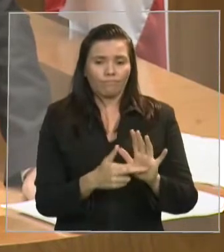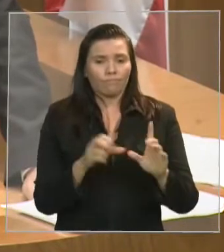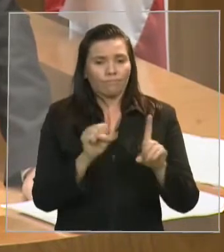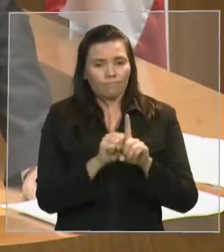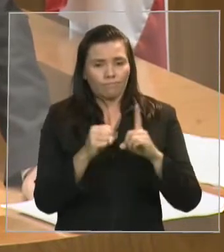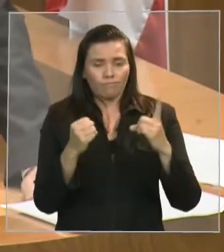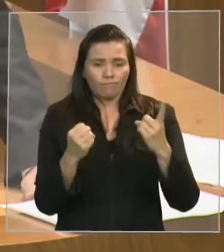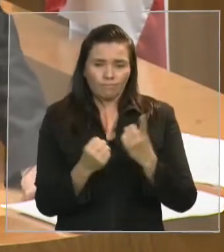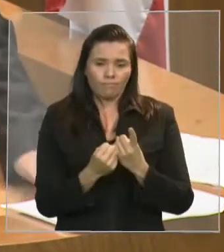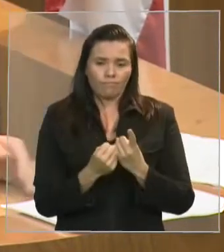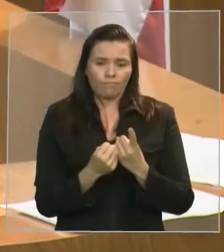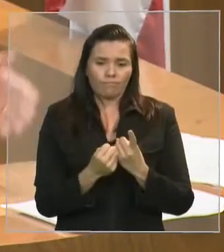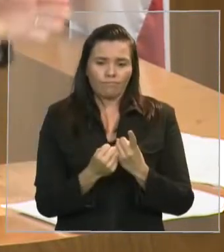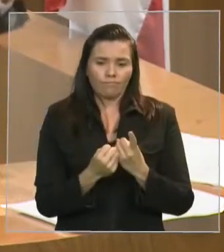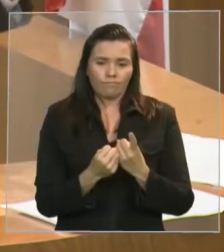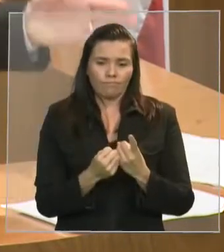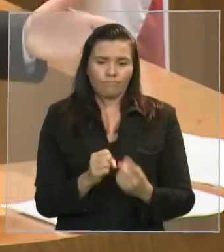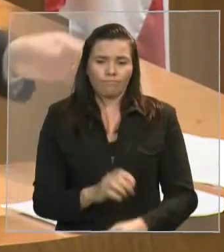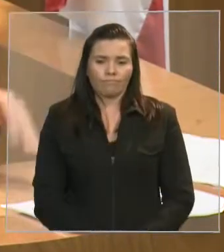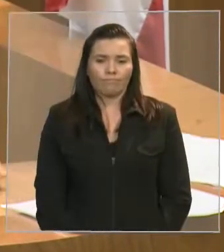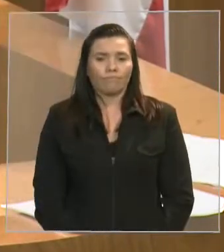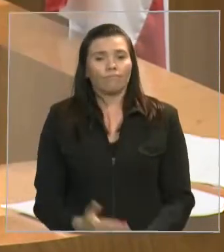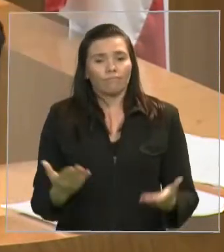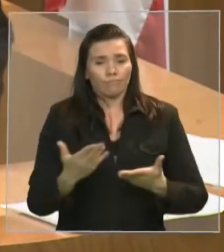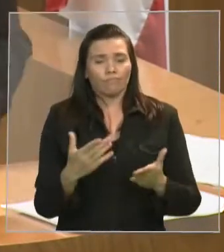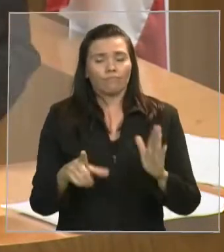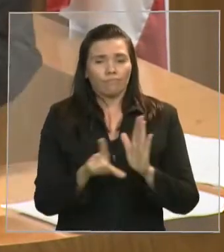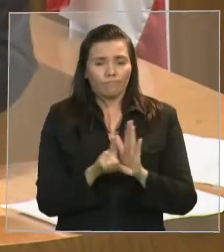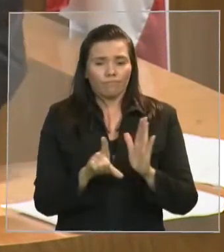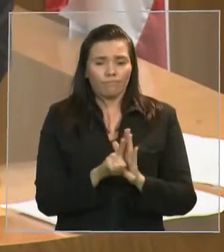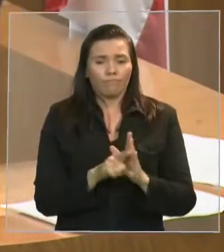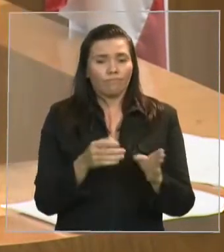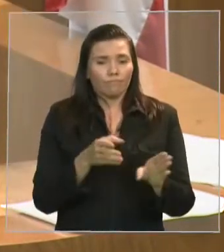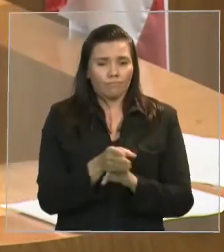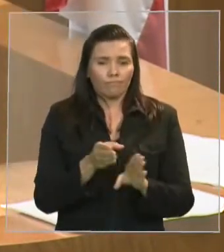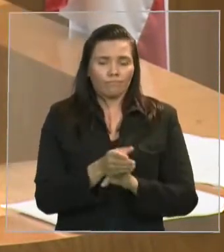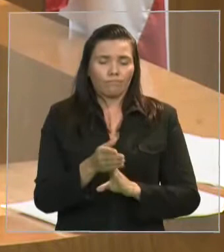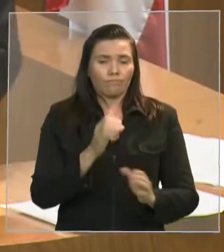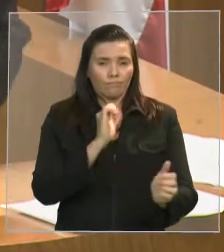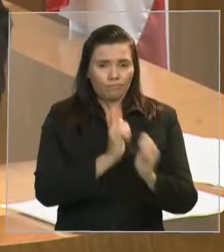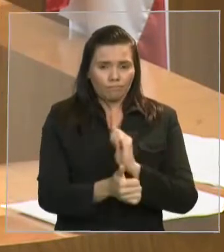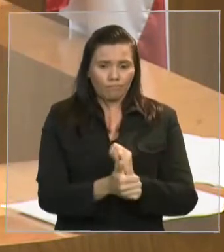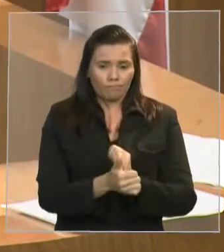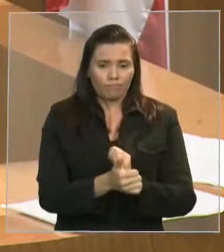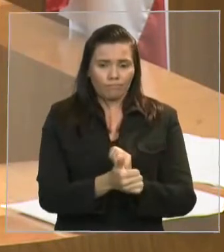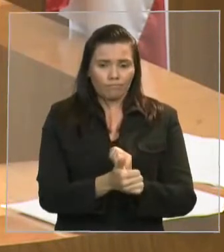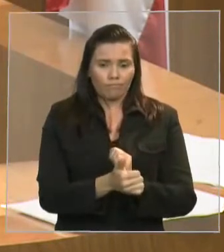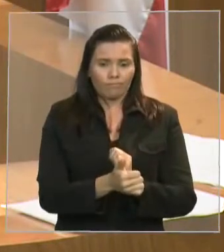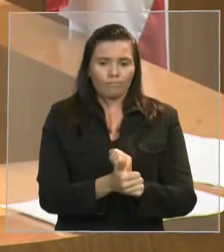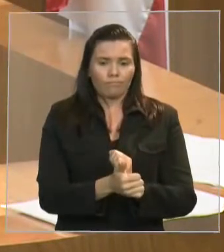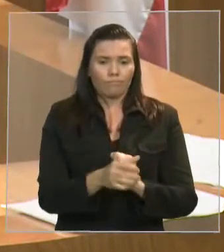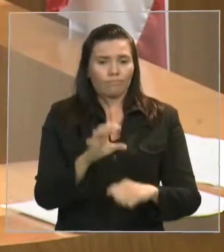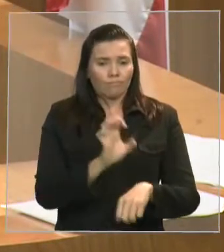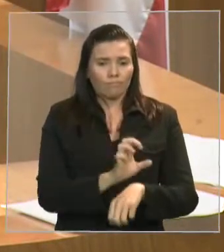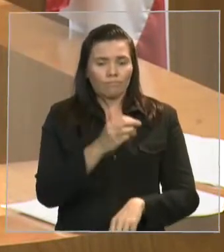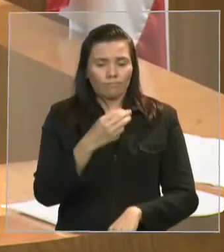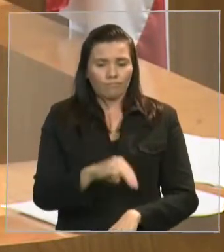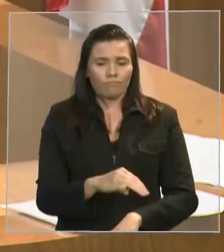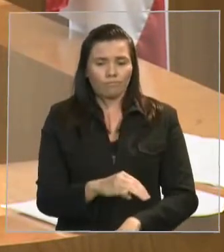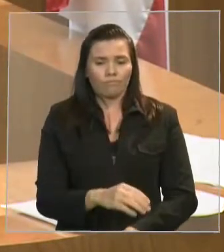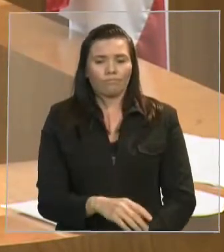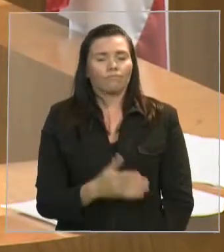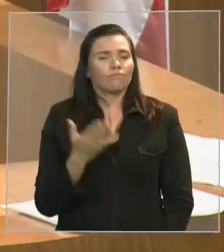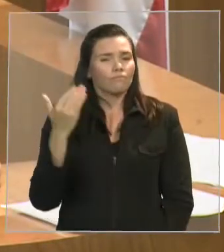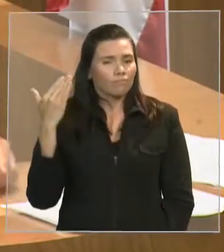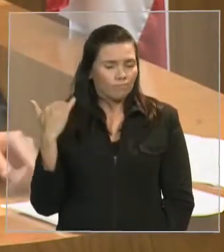sociedade civil. Ou seja, por força de lei, o Conselho Estadual de Esportes teria que ter, até antes